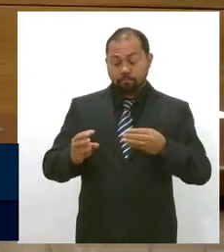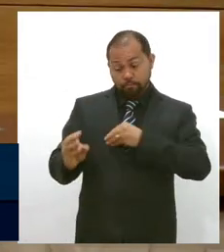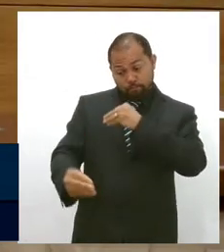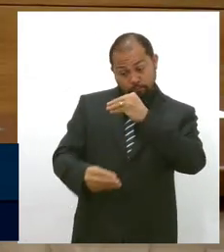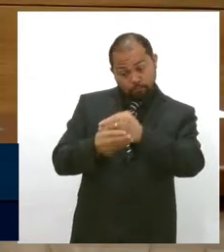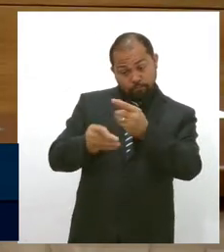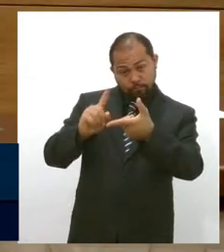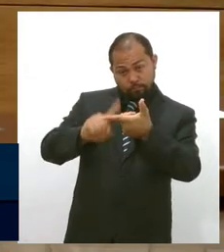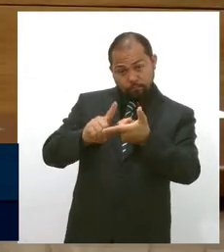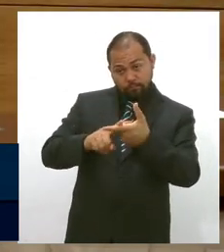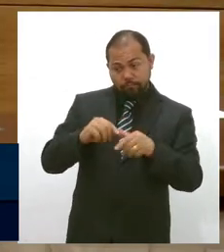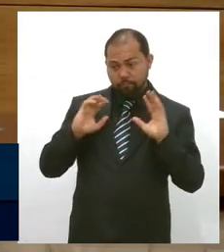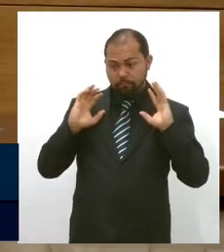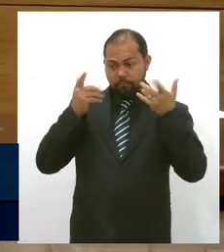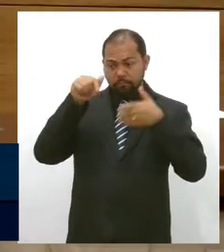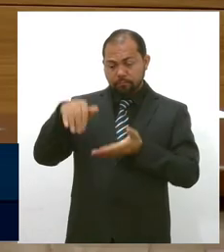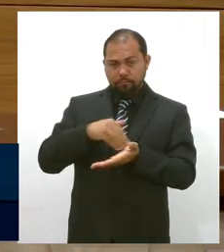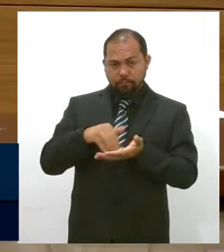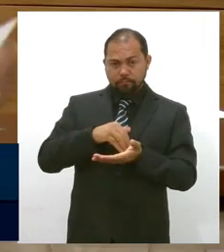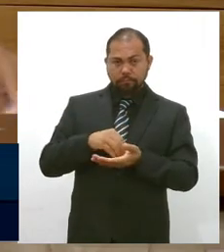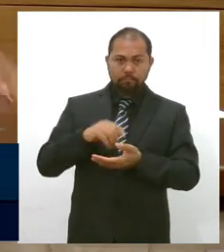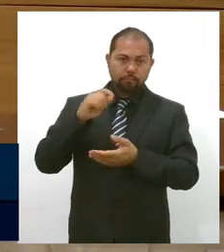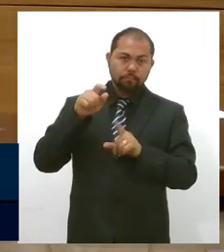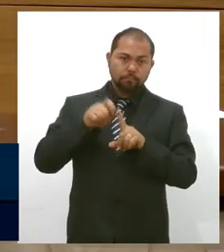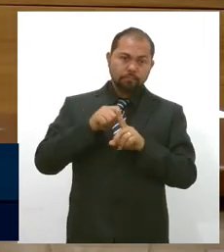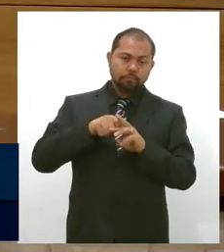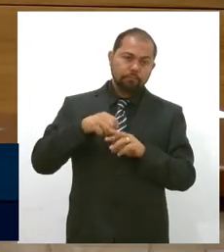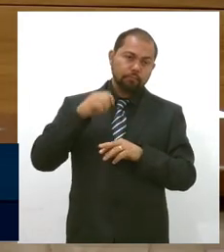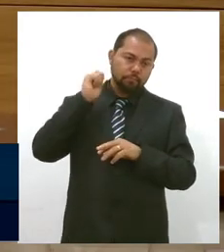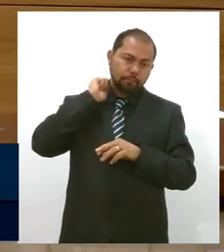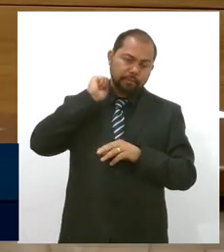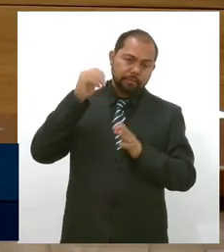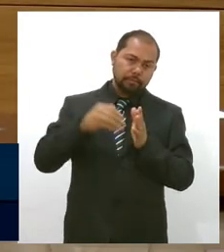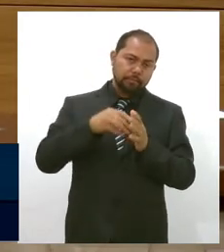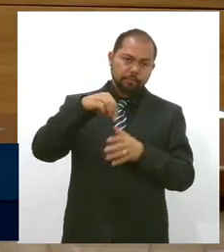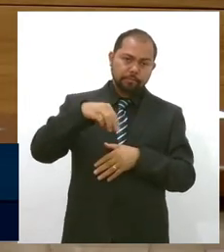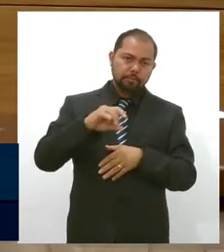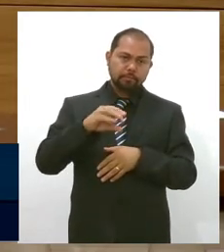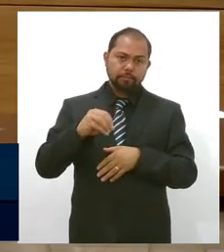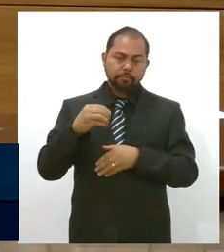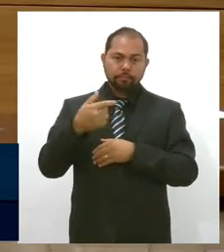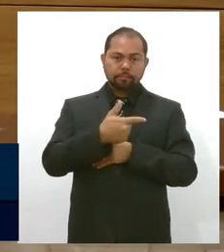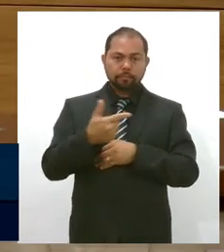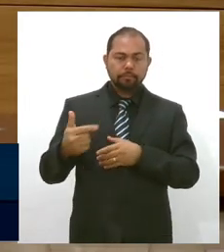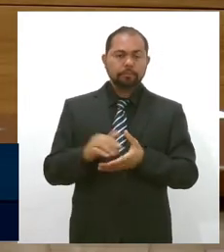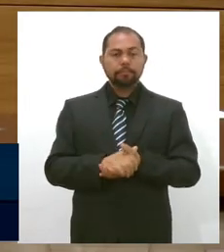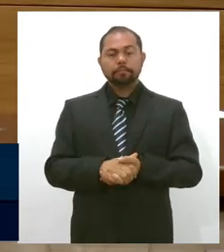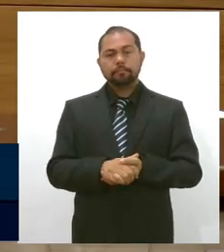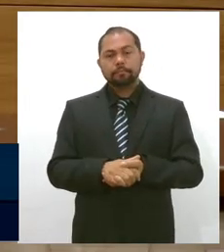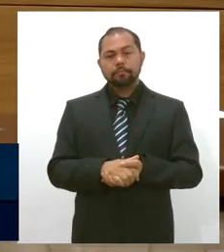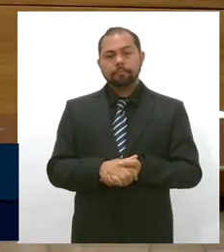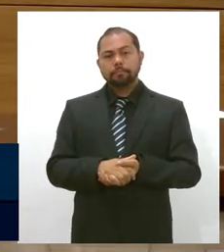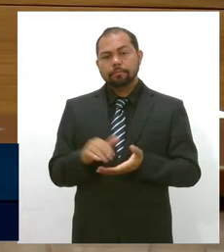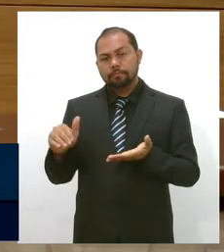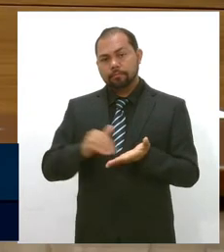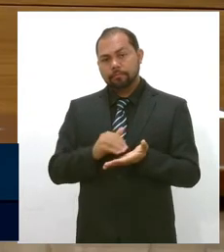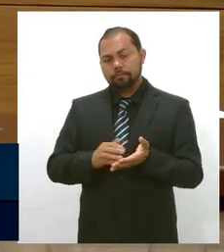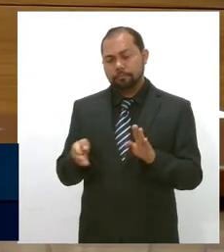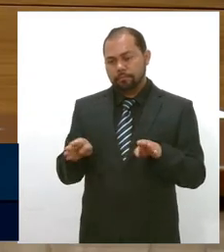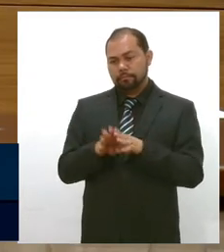nos meses de abril, maio do ano de 2022. Secretaria do Estado da Inclusão e Assistência Social,